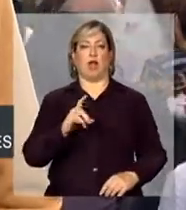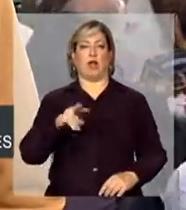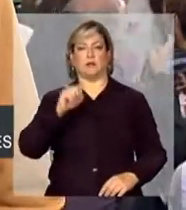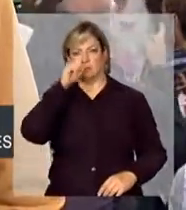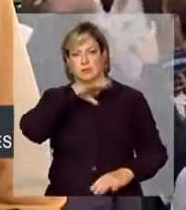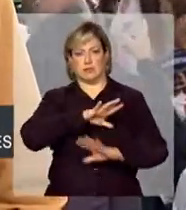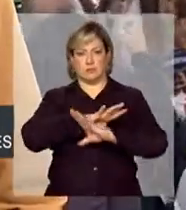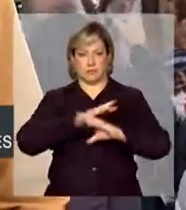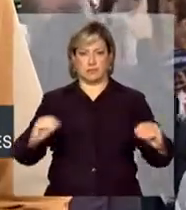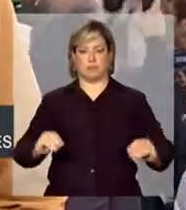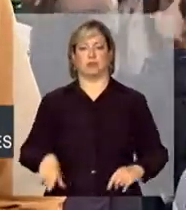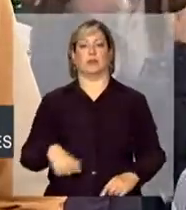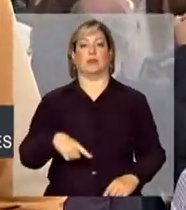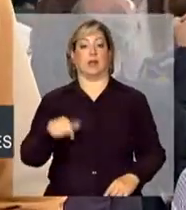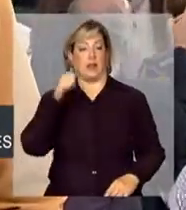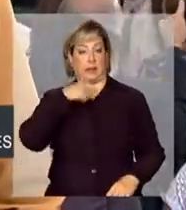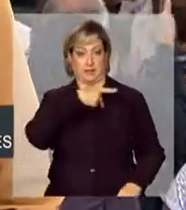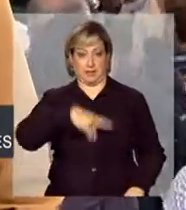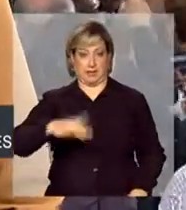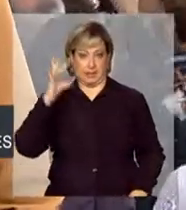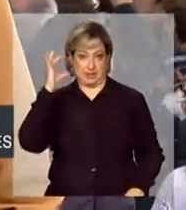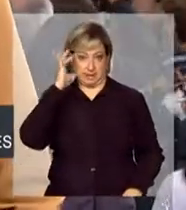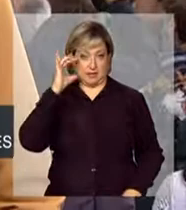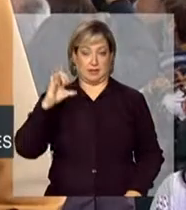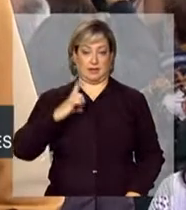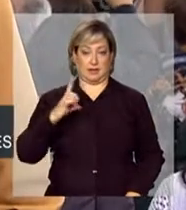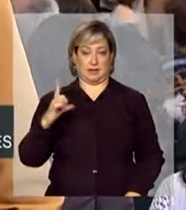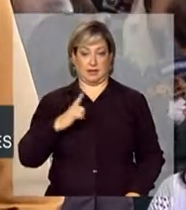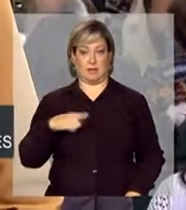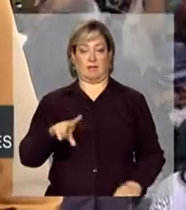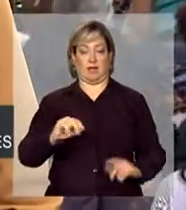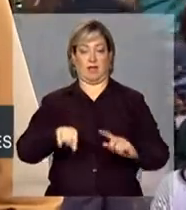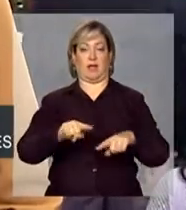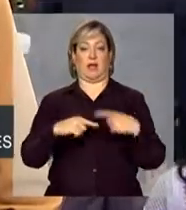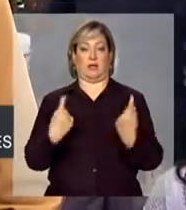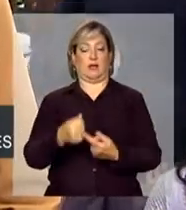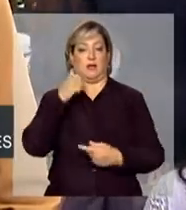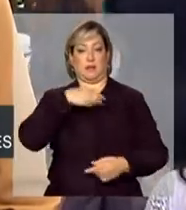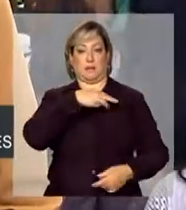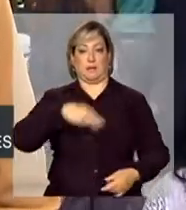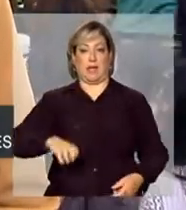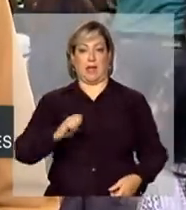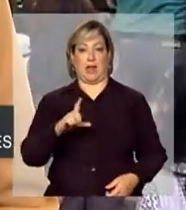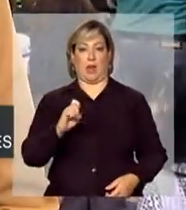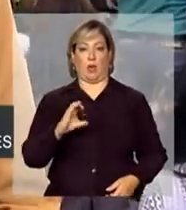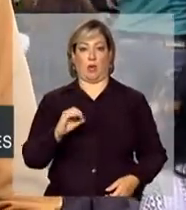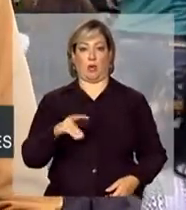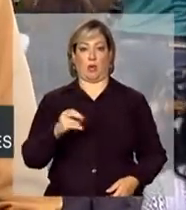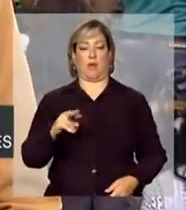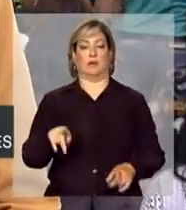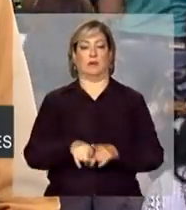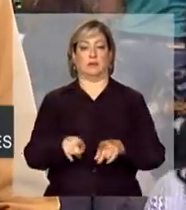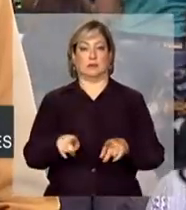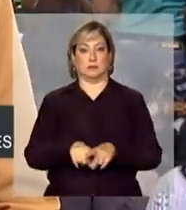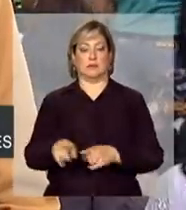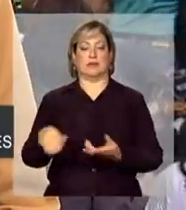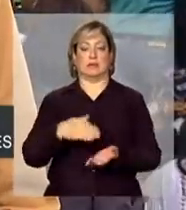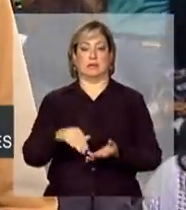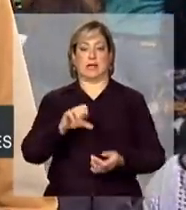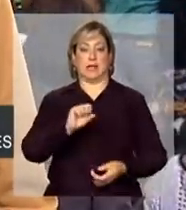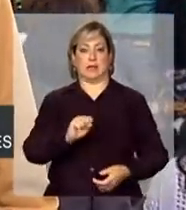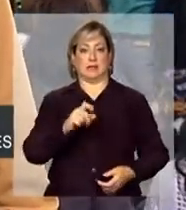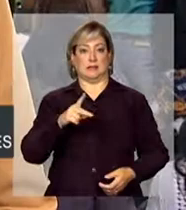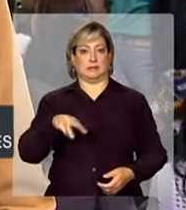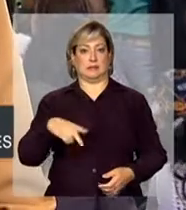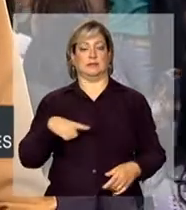vai ser conduzida pela presidenta Dilma Rousseff e pela ministra eleonoramecute da secretaria de